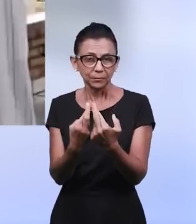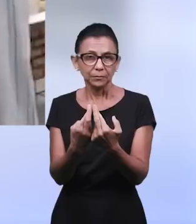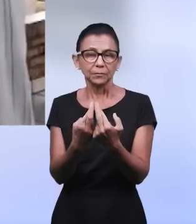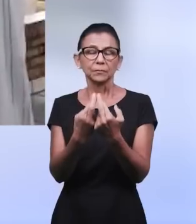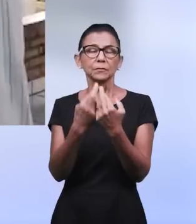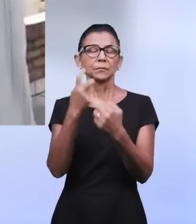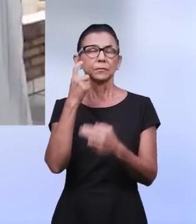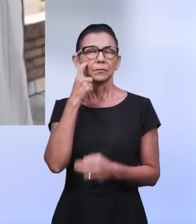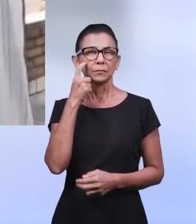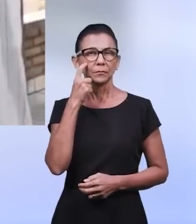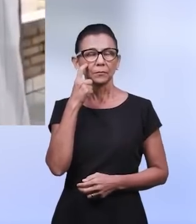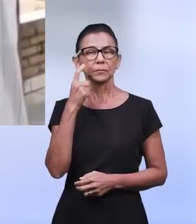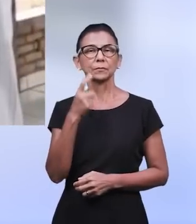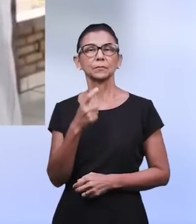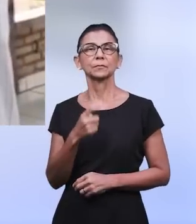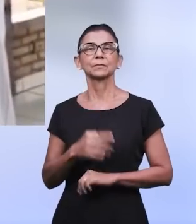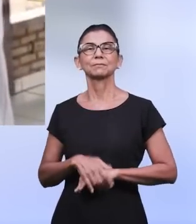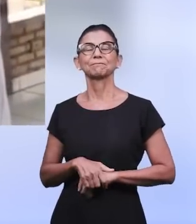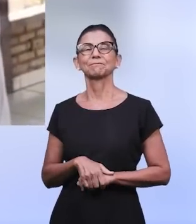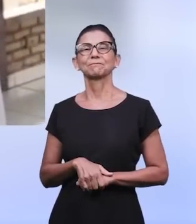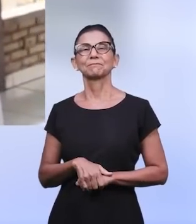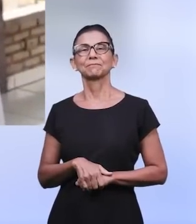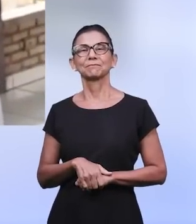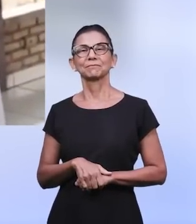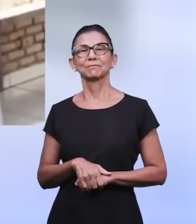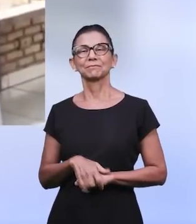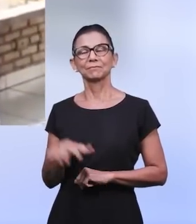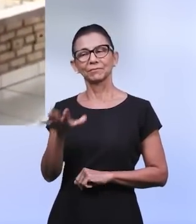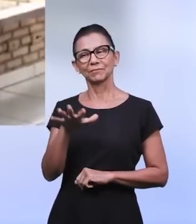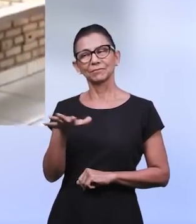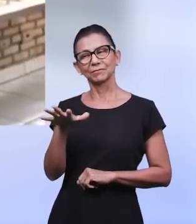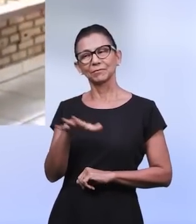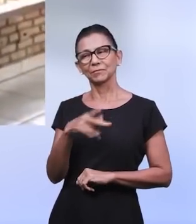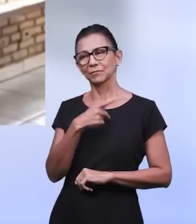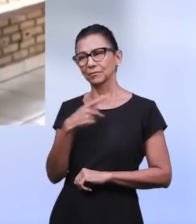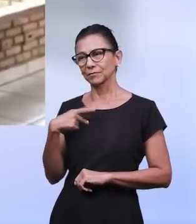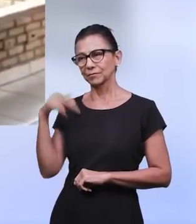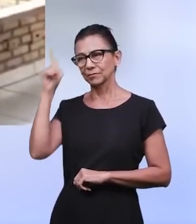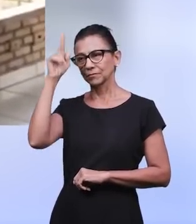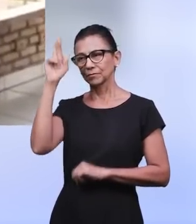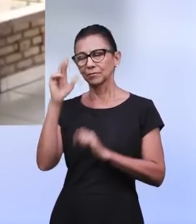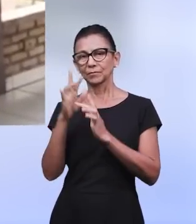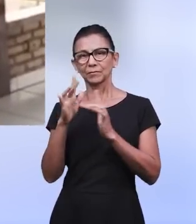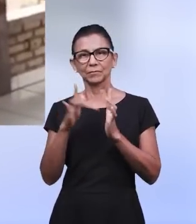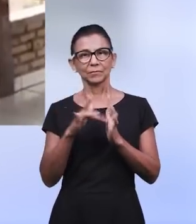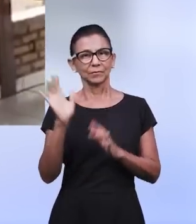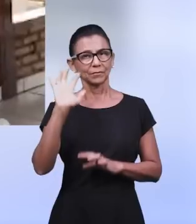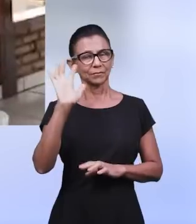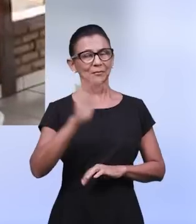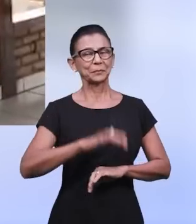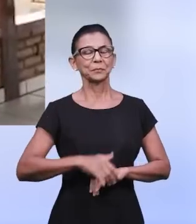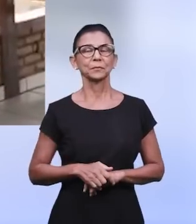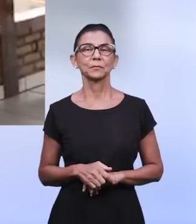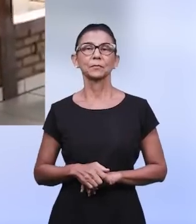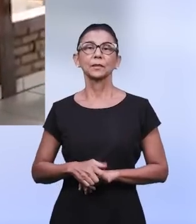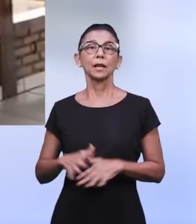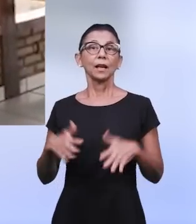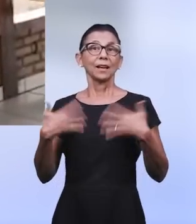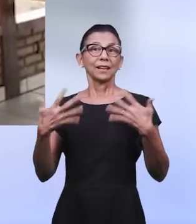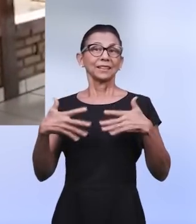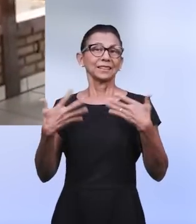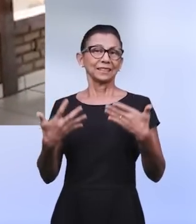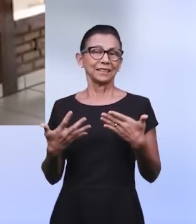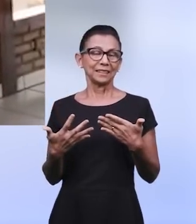Ronaldo, que vai nos falar um pouquinho como tem sido esse ensino doutrinário aqui na região. Paz do Senhor, pastor. Paz do Senhor, querido. Olá, irmãos. É com